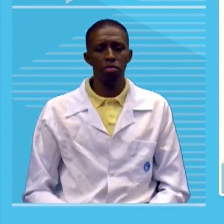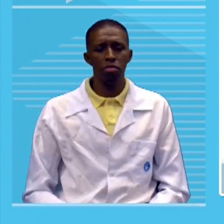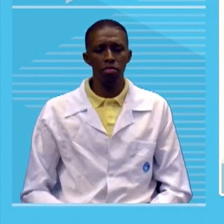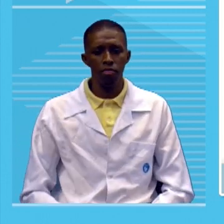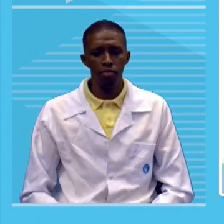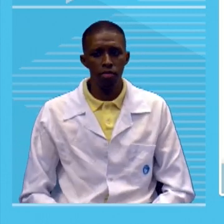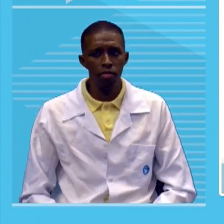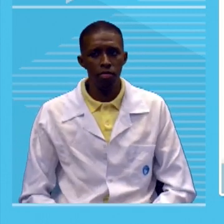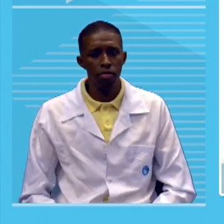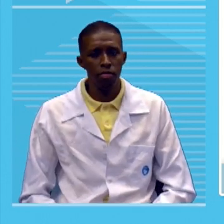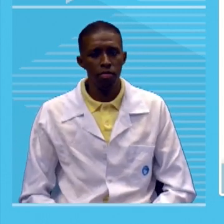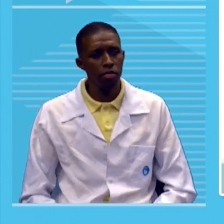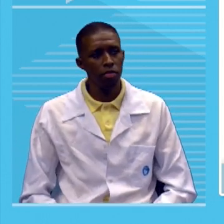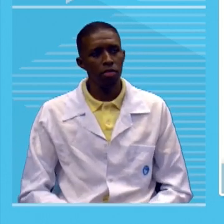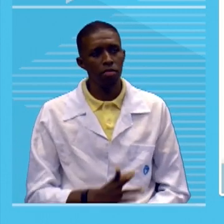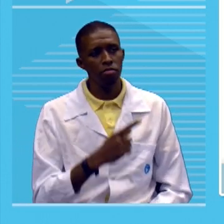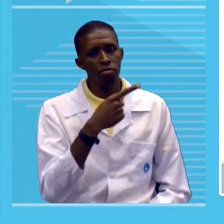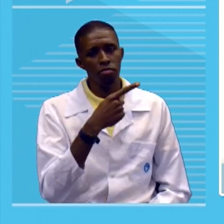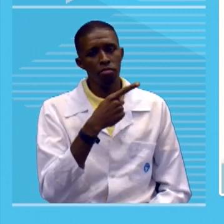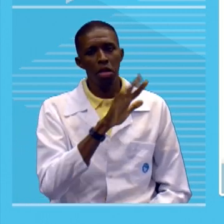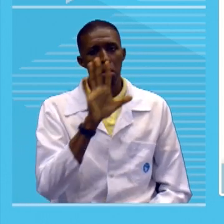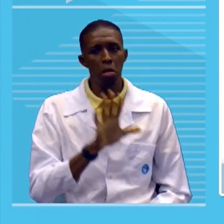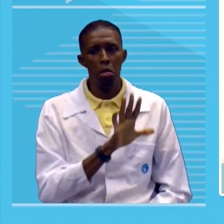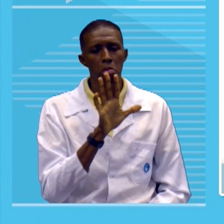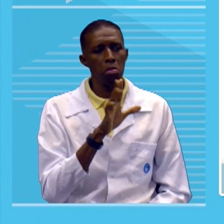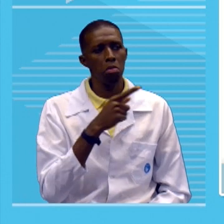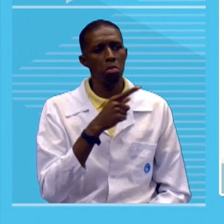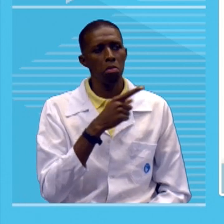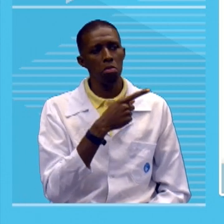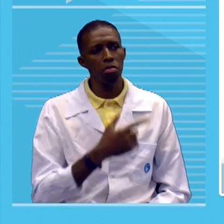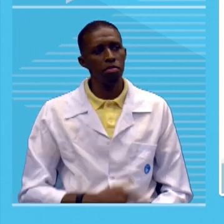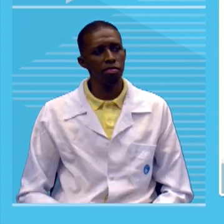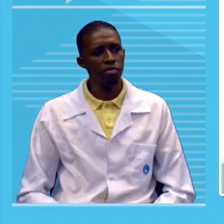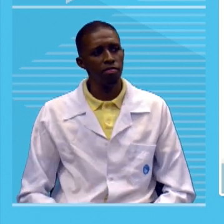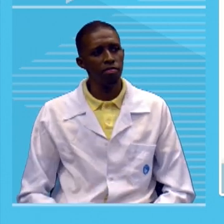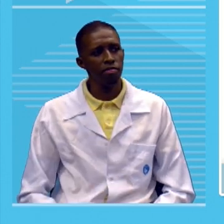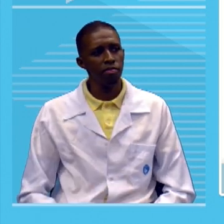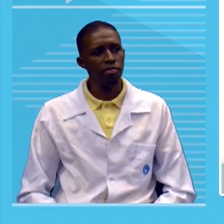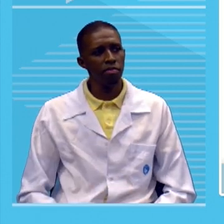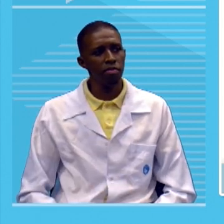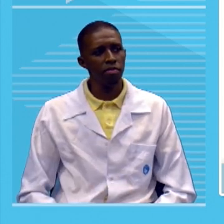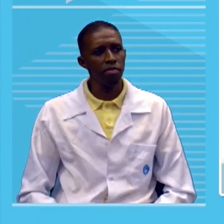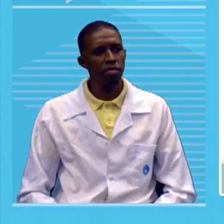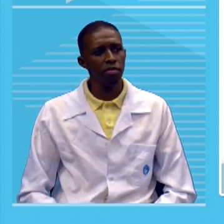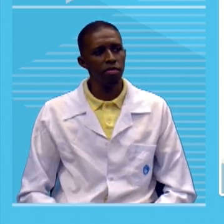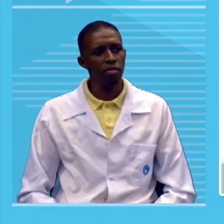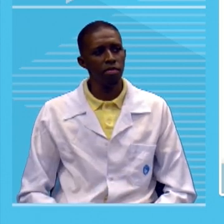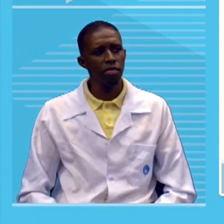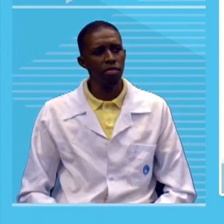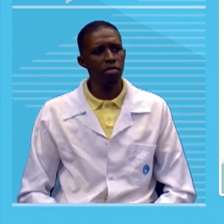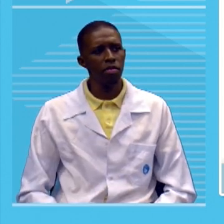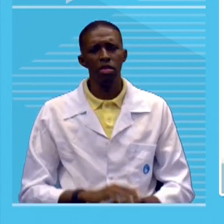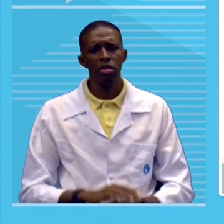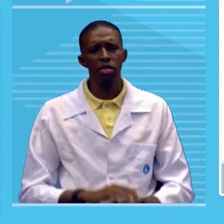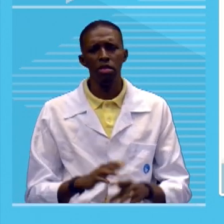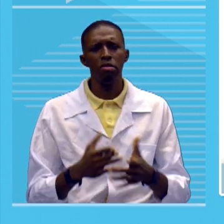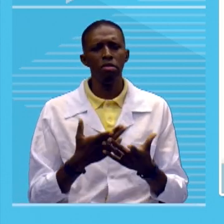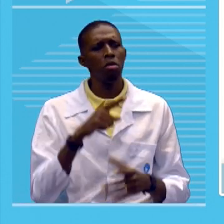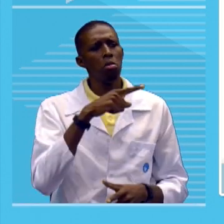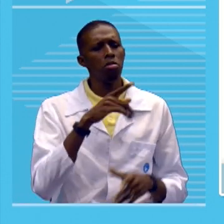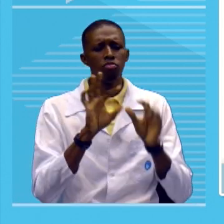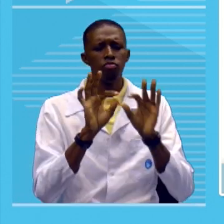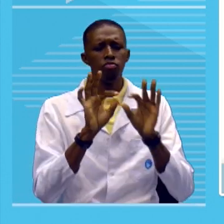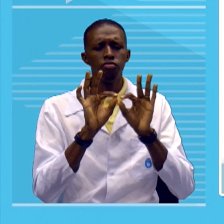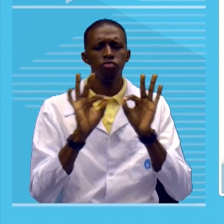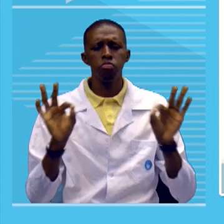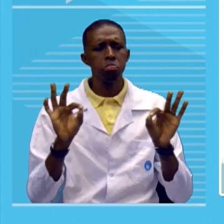banho e sua mãe diz ele quer o banho frio. Eita, meu Deus do céu. E aí? Quero que